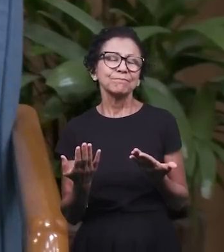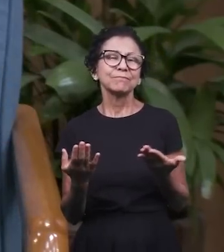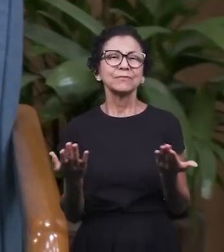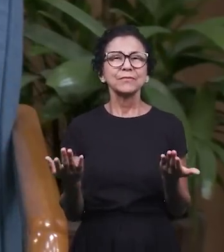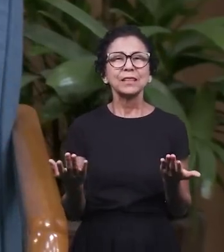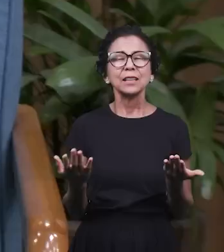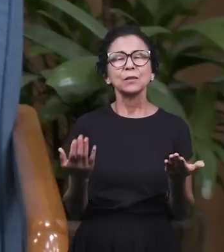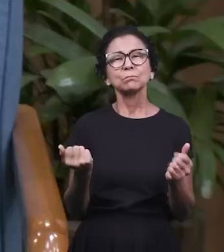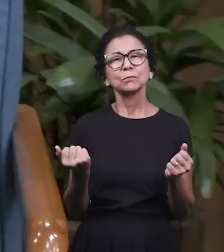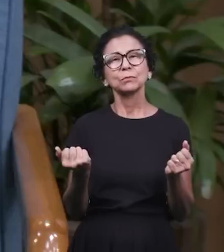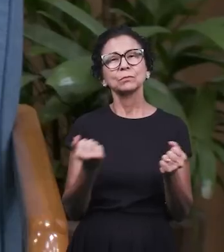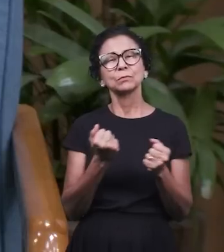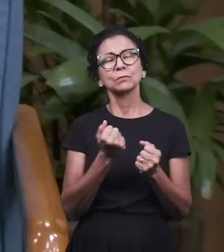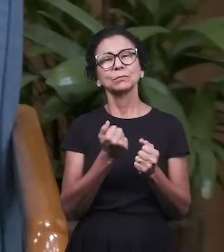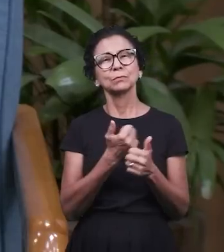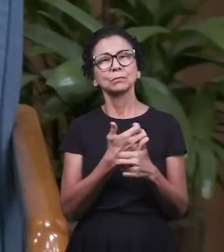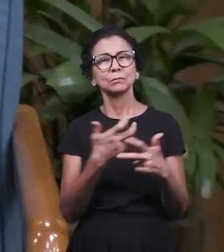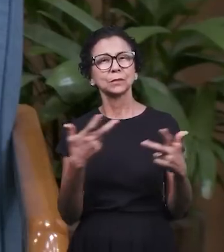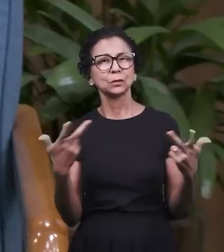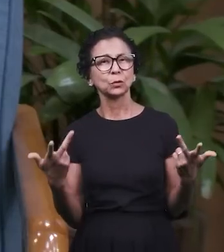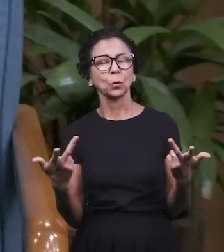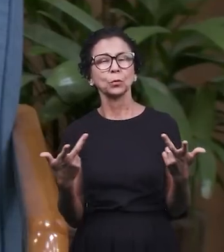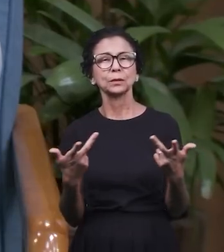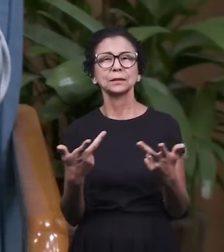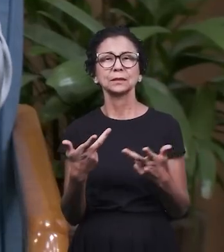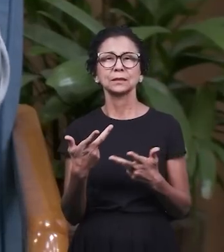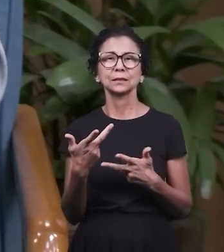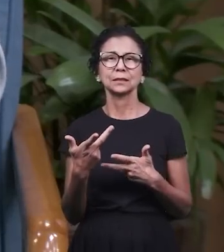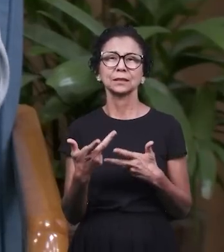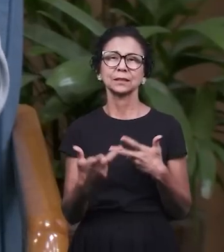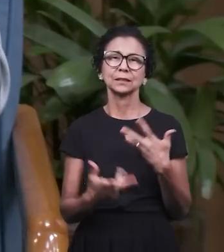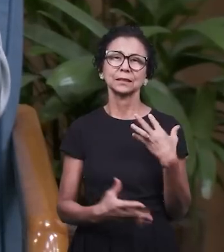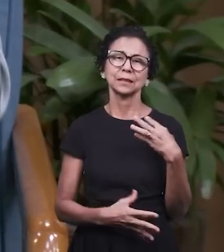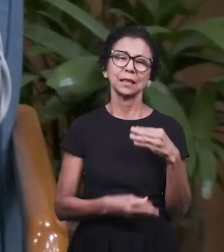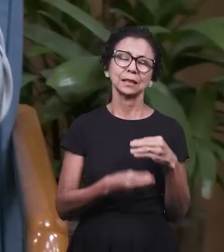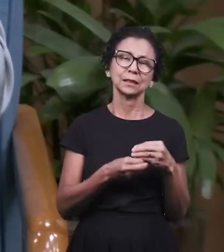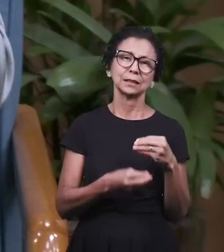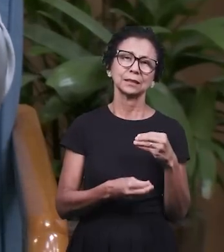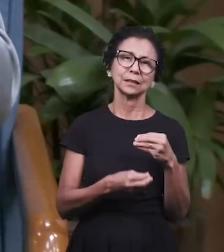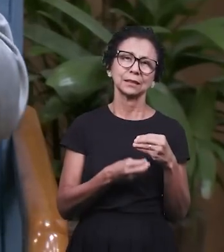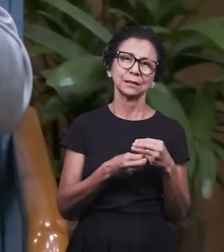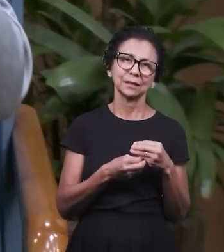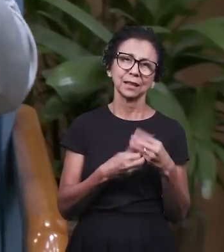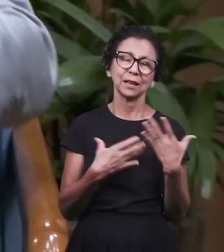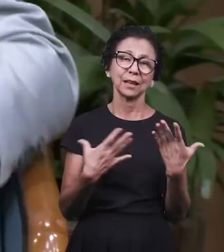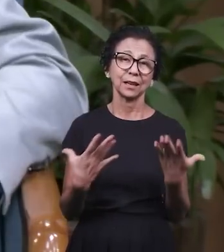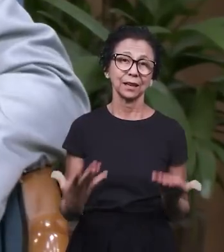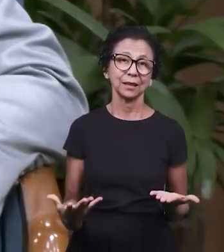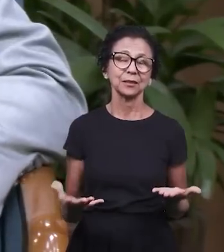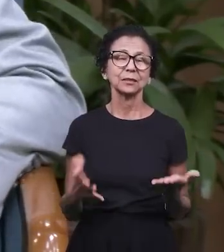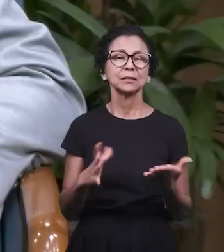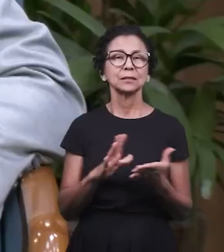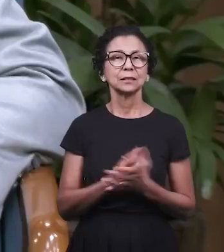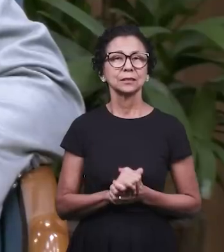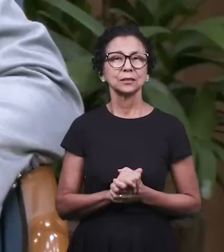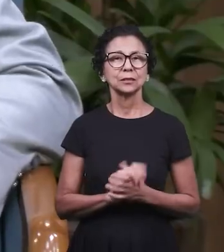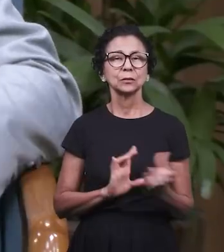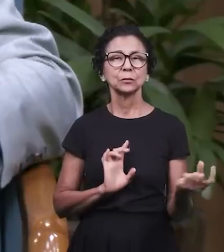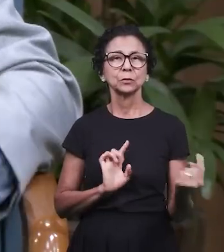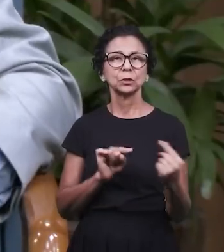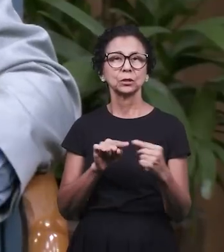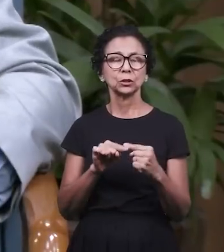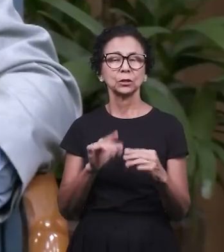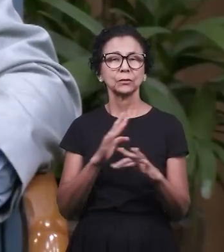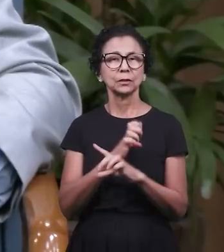aspectos, ampliar outros, mas de toda forma o objetivo é o de solidificar, de consolidar